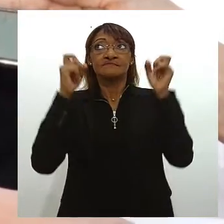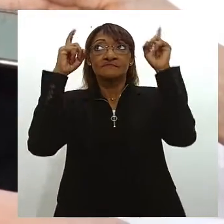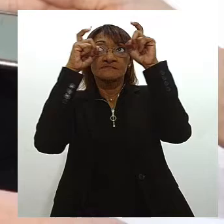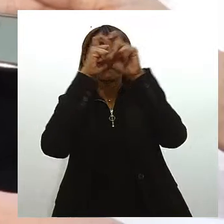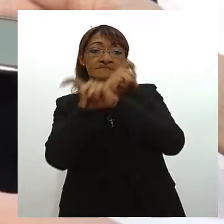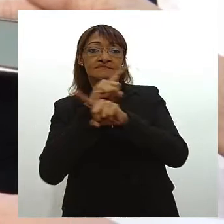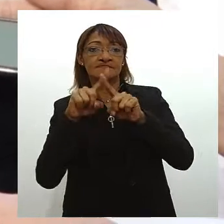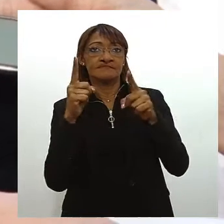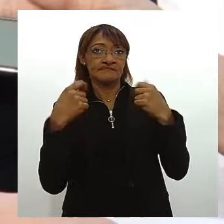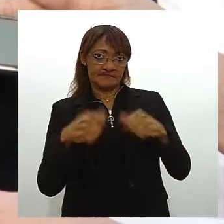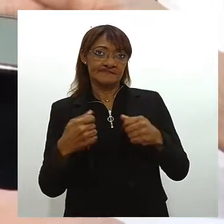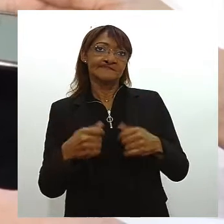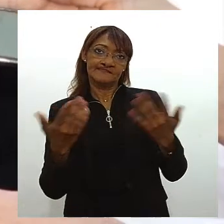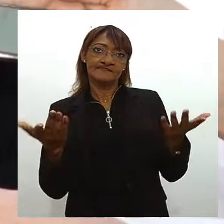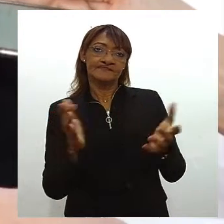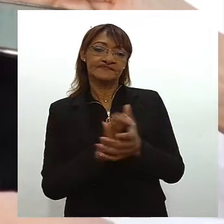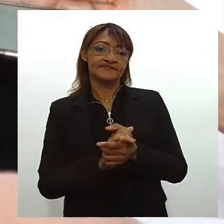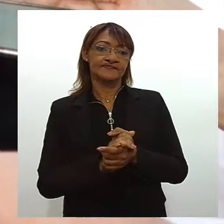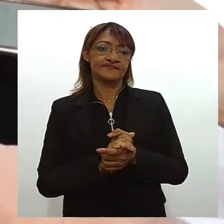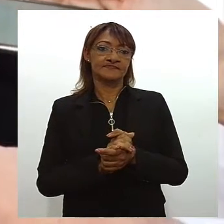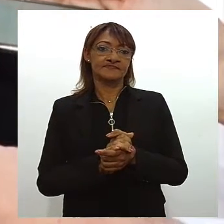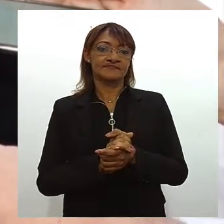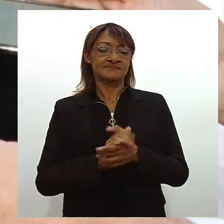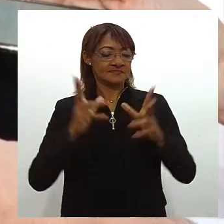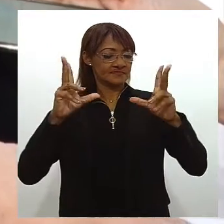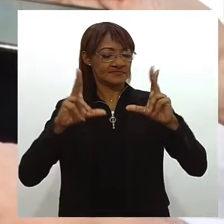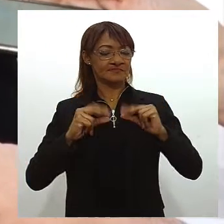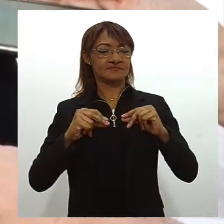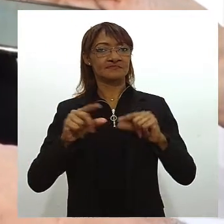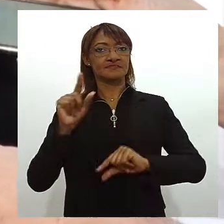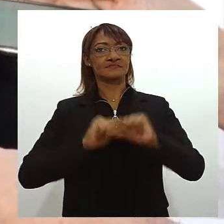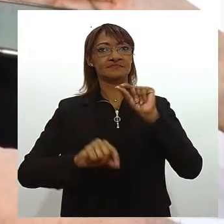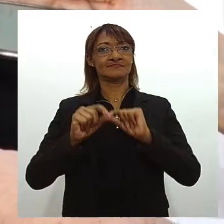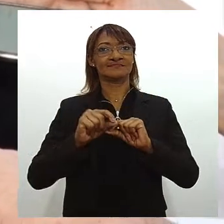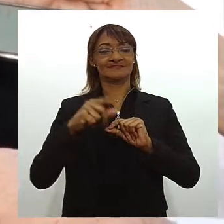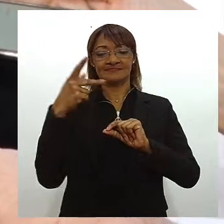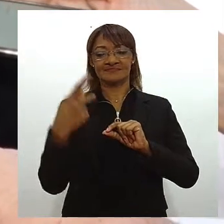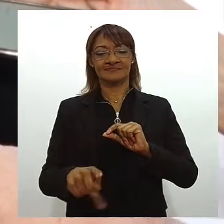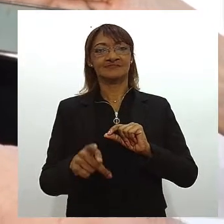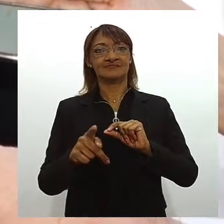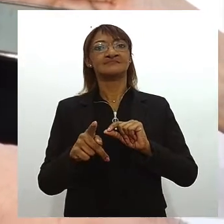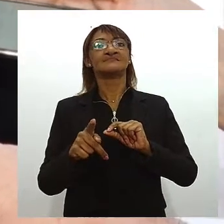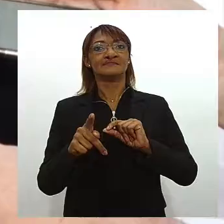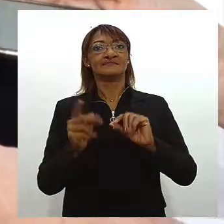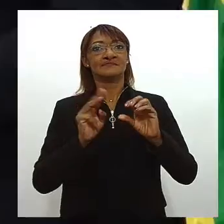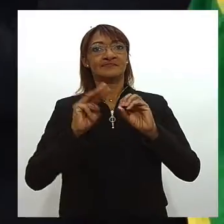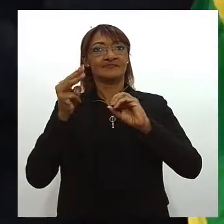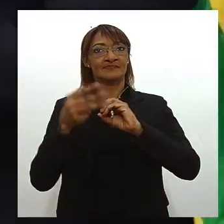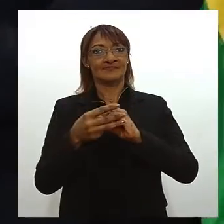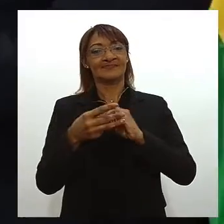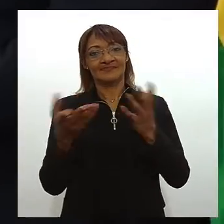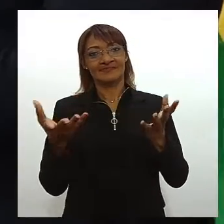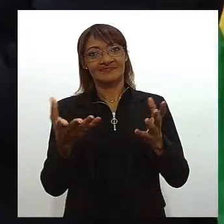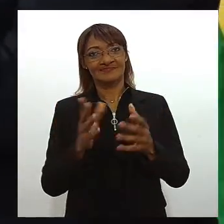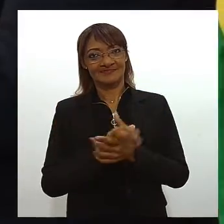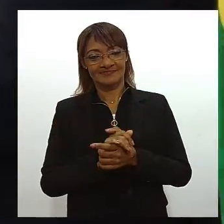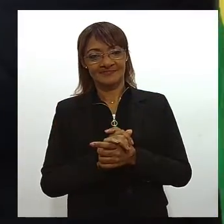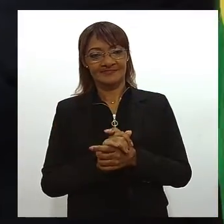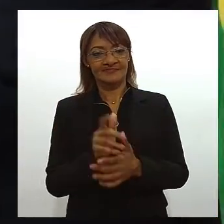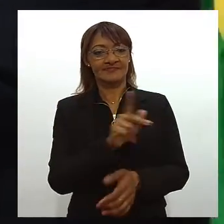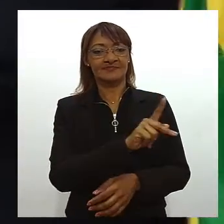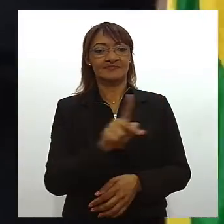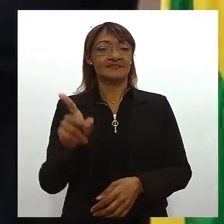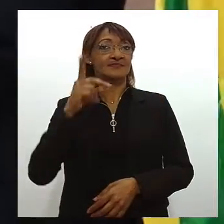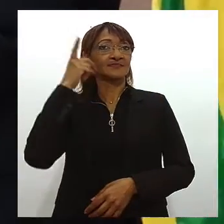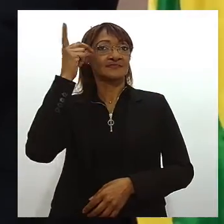que são necessárias. Então, acho que mais merecedor do que a Alese para receber essa medalha no ar. O presidente da Alese,